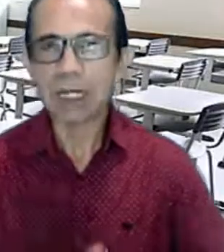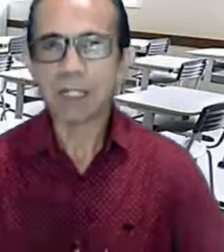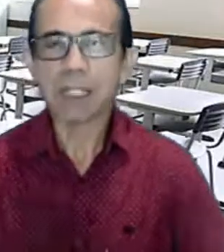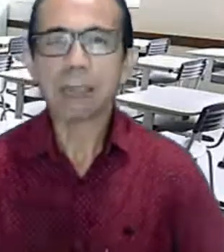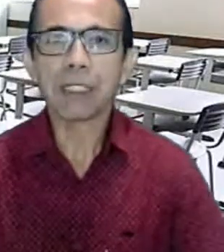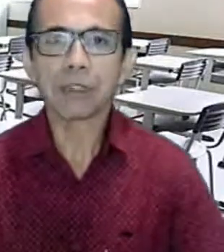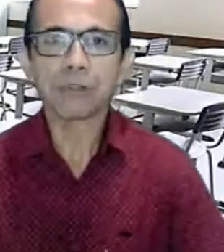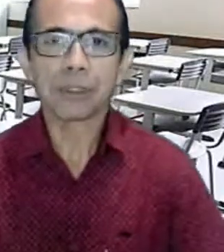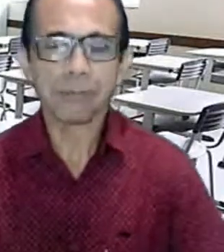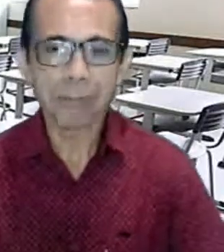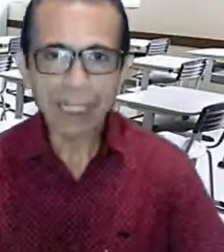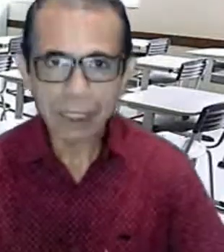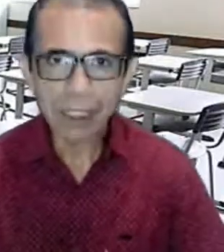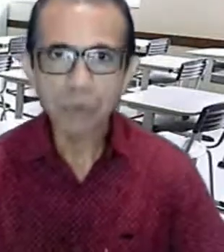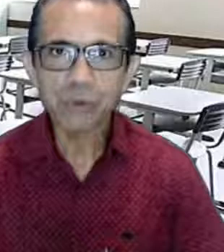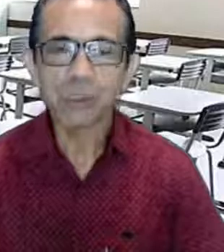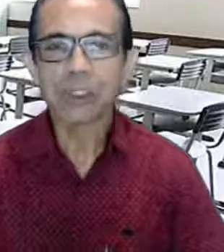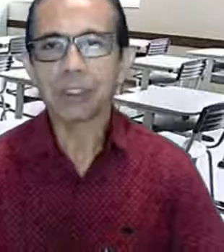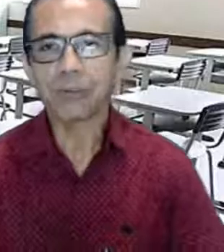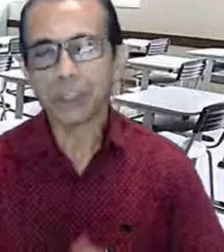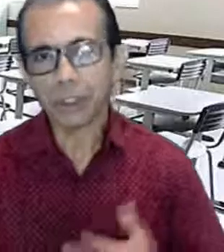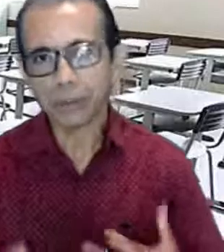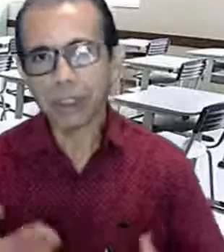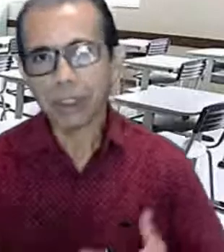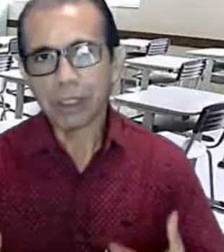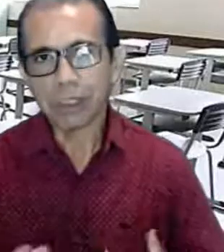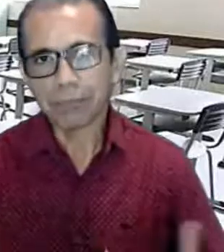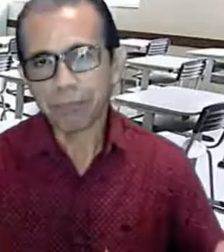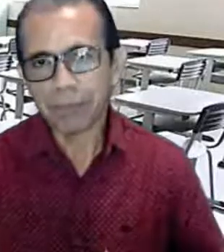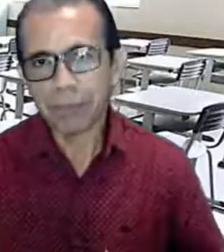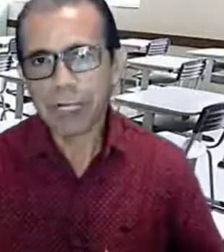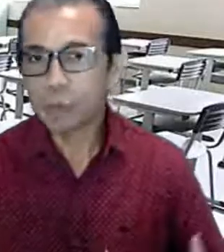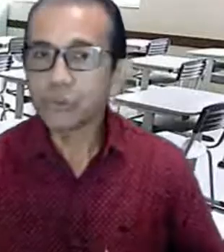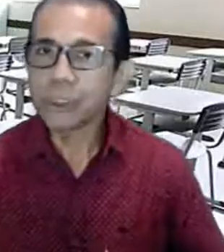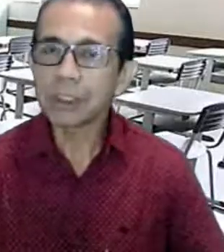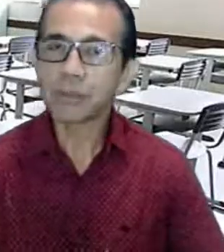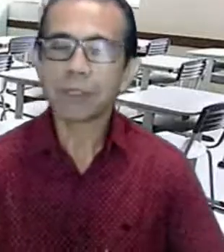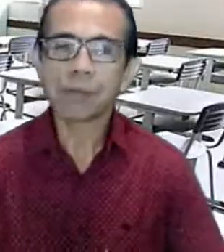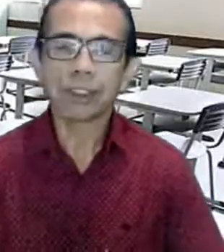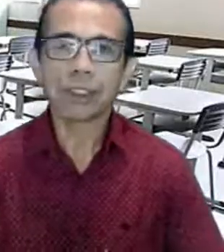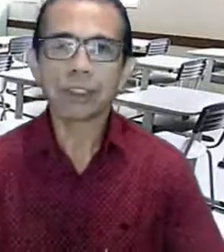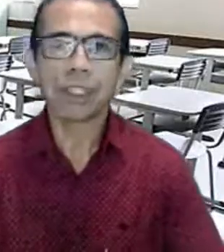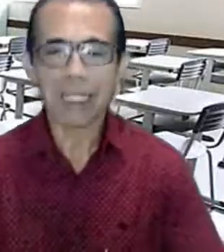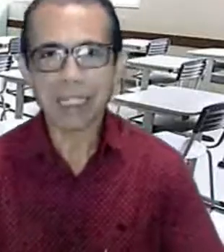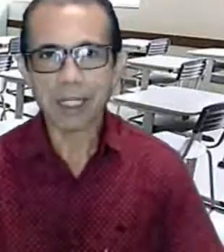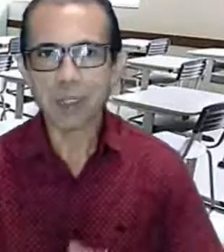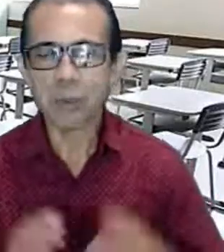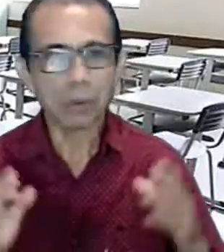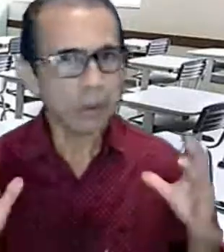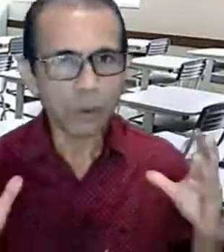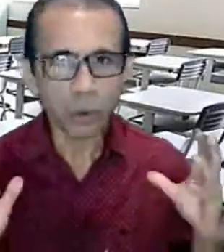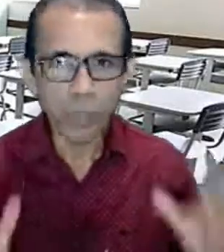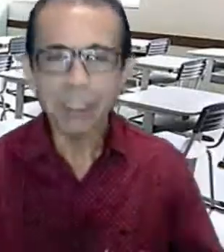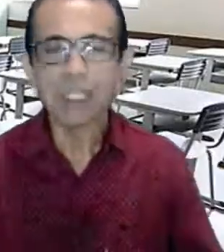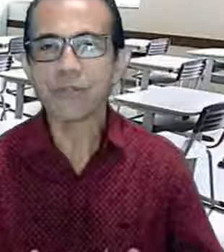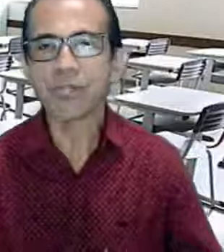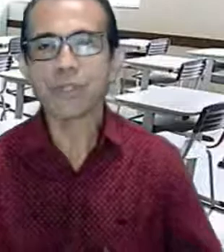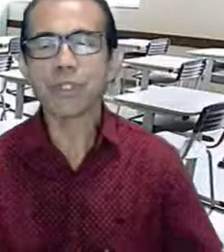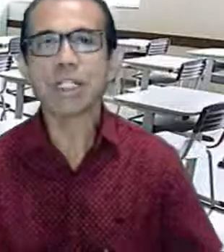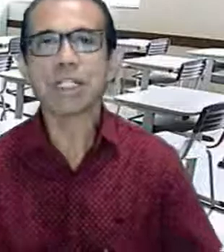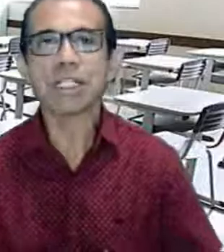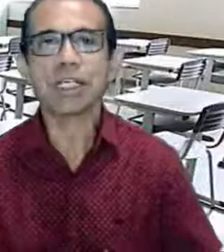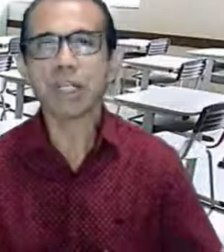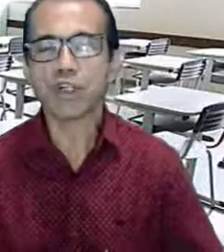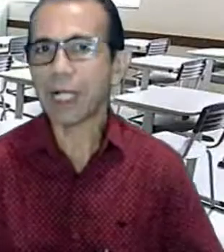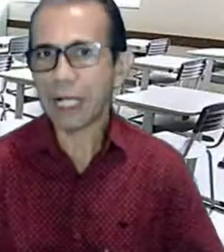próximas aulas também nós pretendemos que sejam traduzidas para você ter acesso quantas vezes